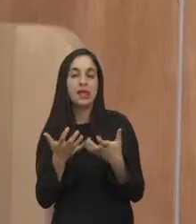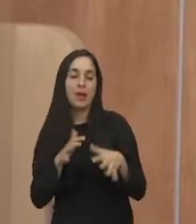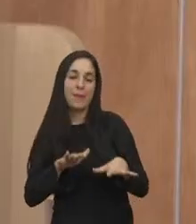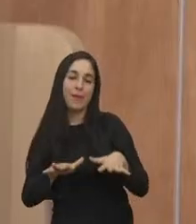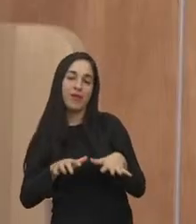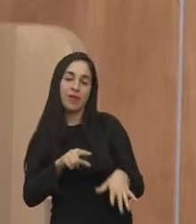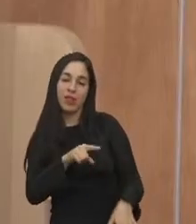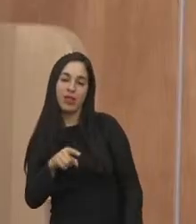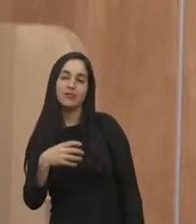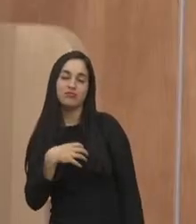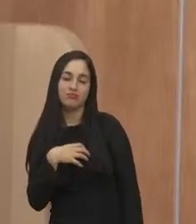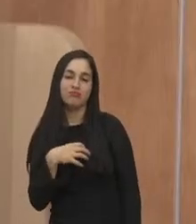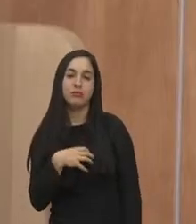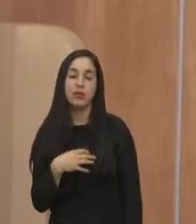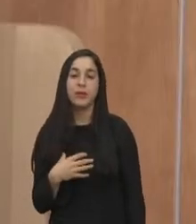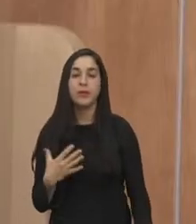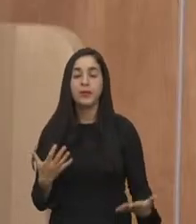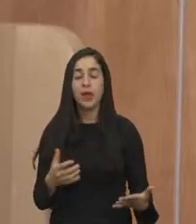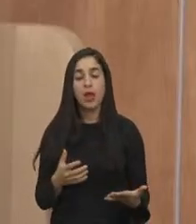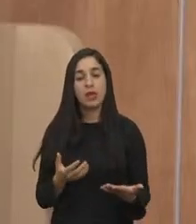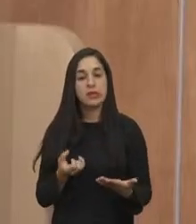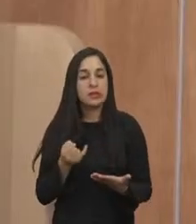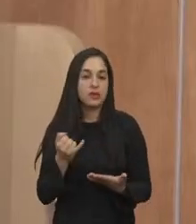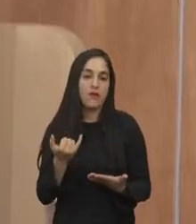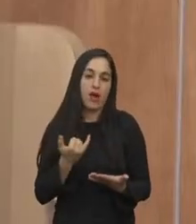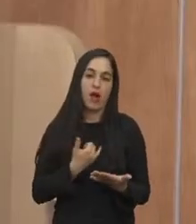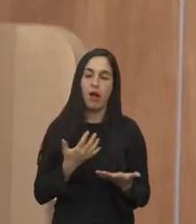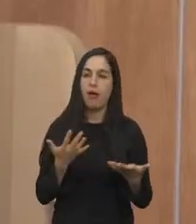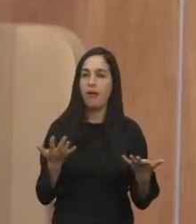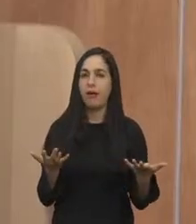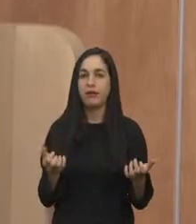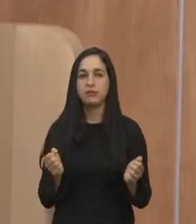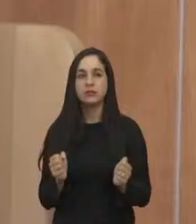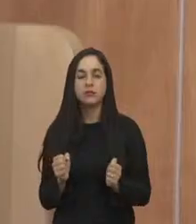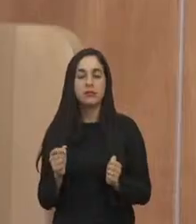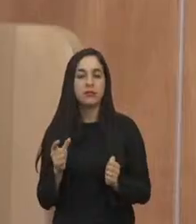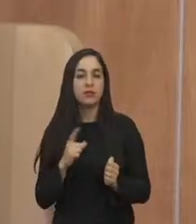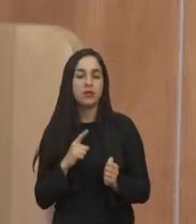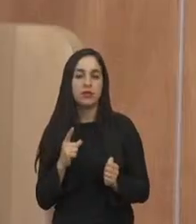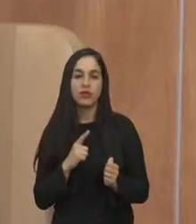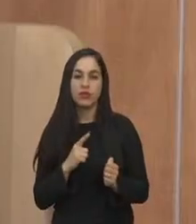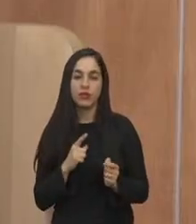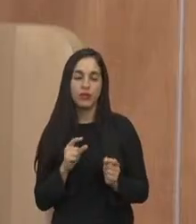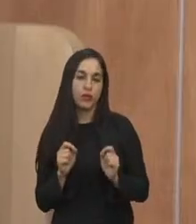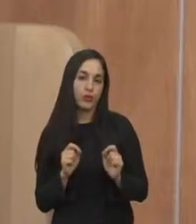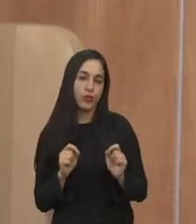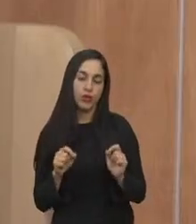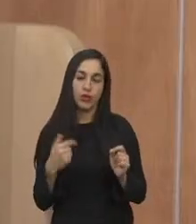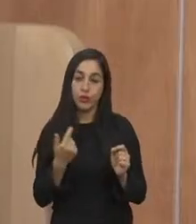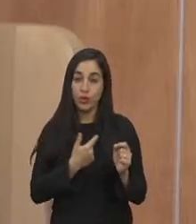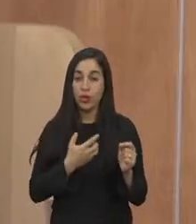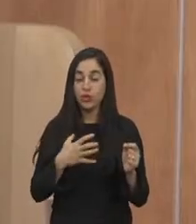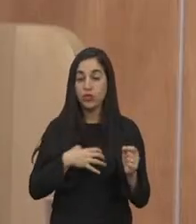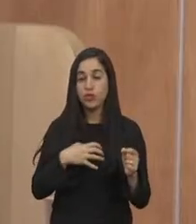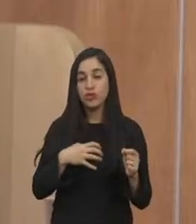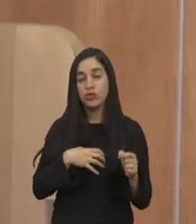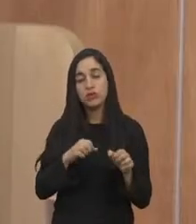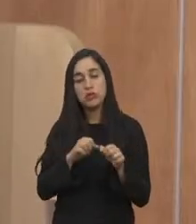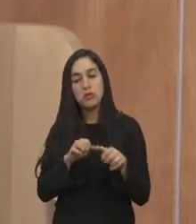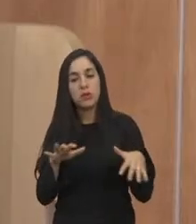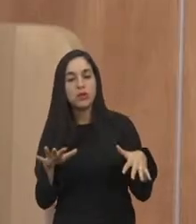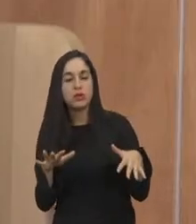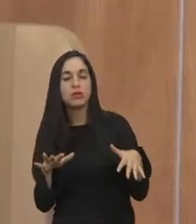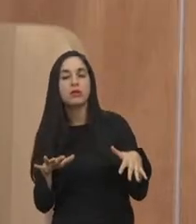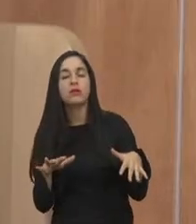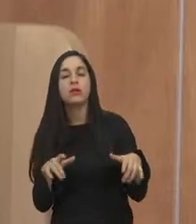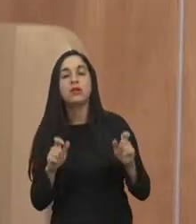nesse sentido. Lógico, se você falar para mim, se a gente tiver uma expansão do nosso modelo e uma possibilidade